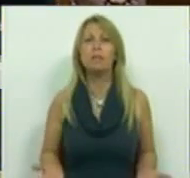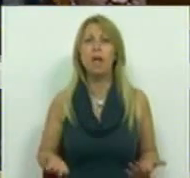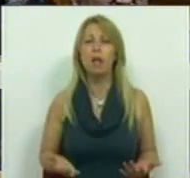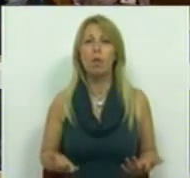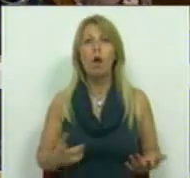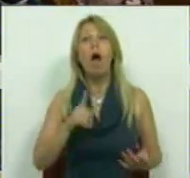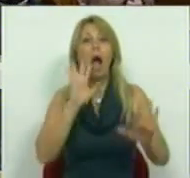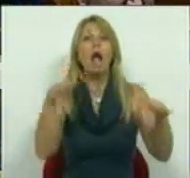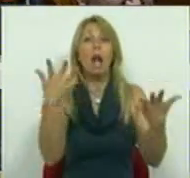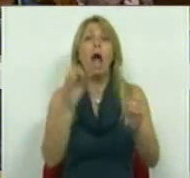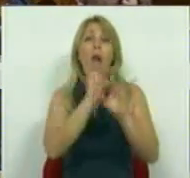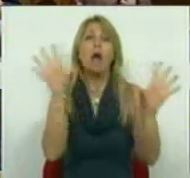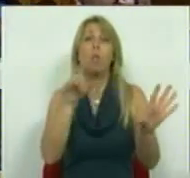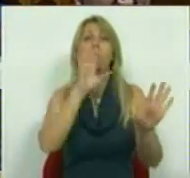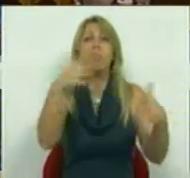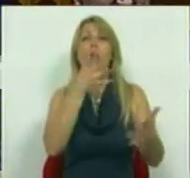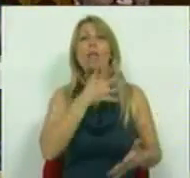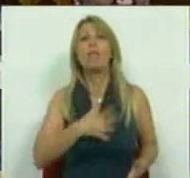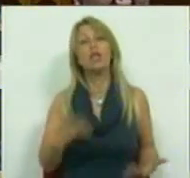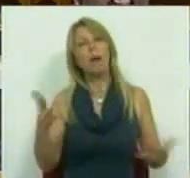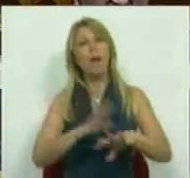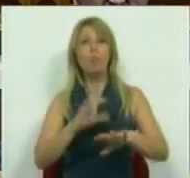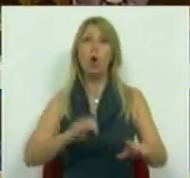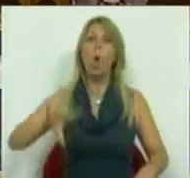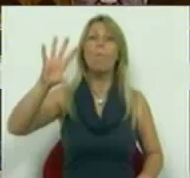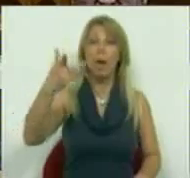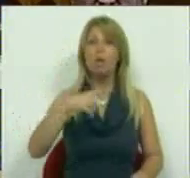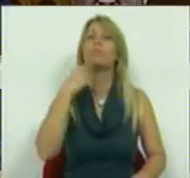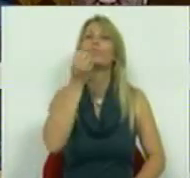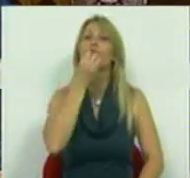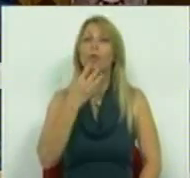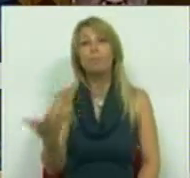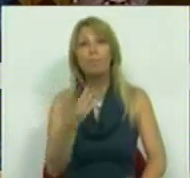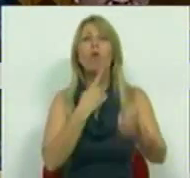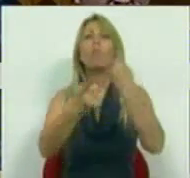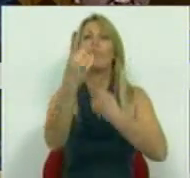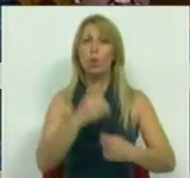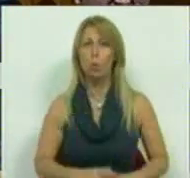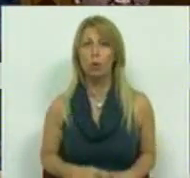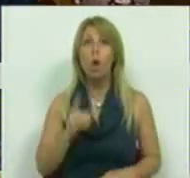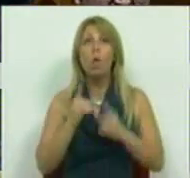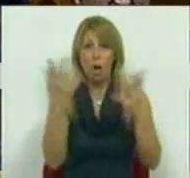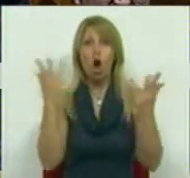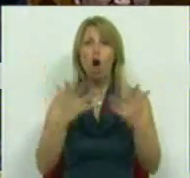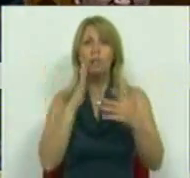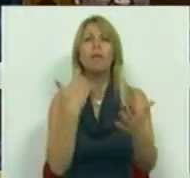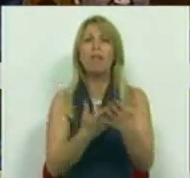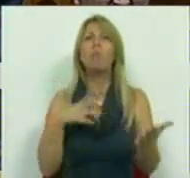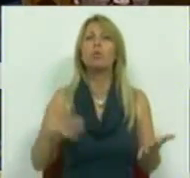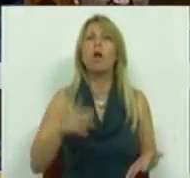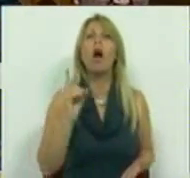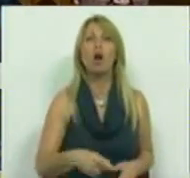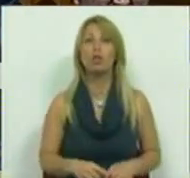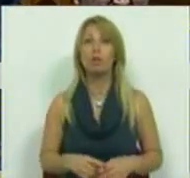pelo país. Pois bem, então façamos a pergunta, o que é que este orçamento faz por Portugal?